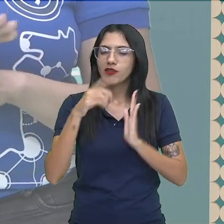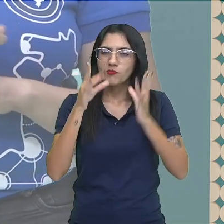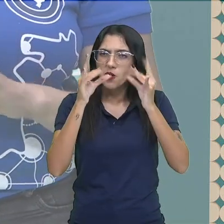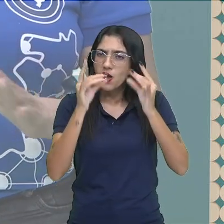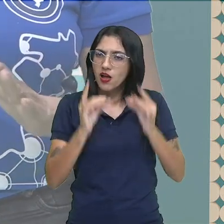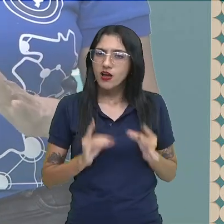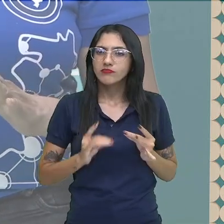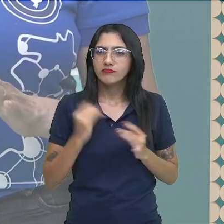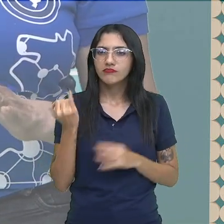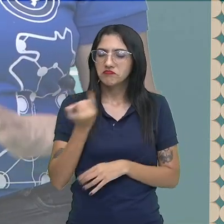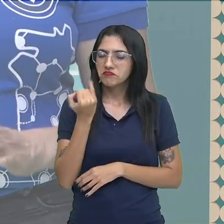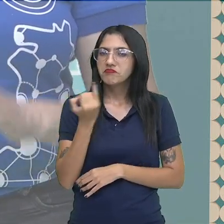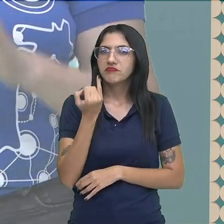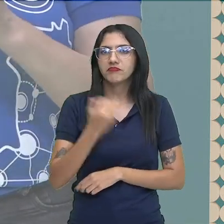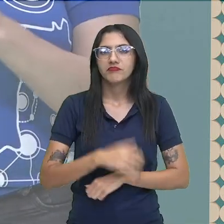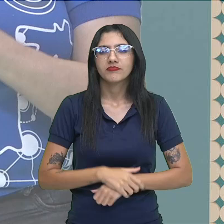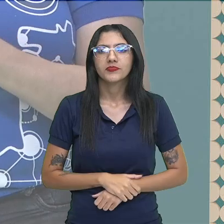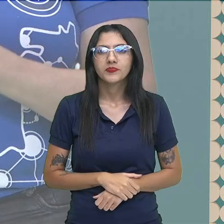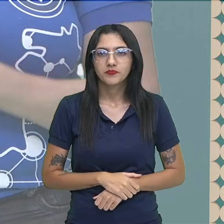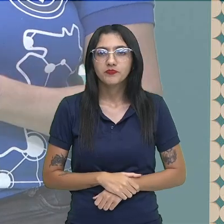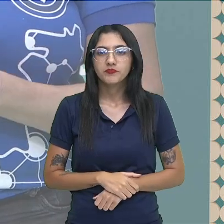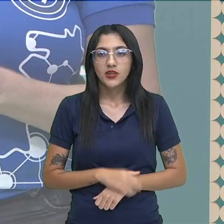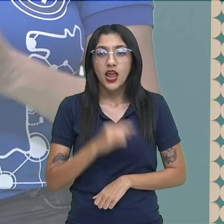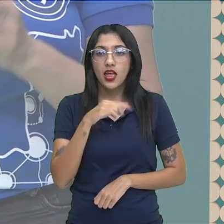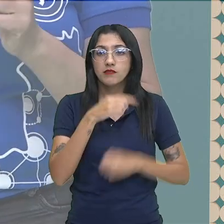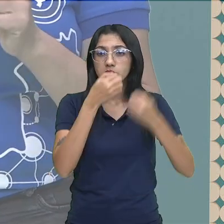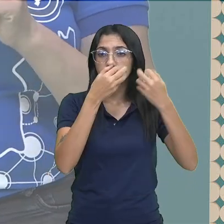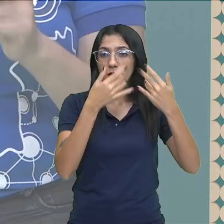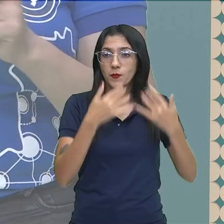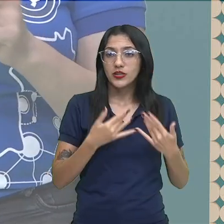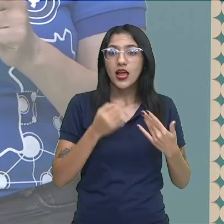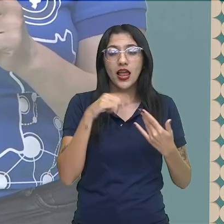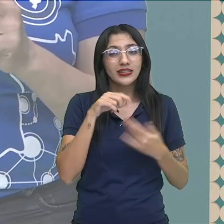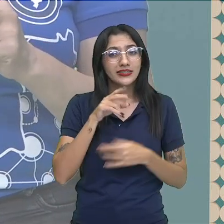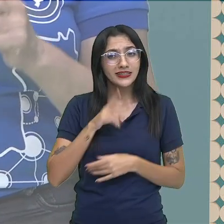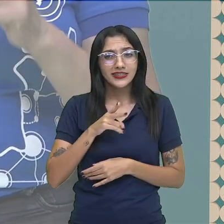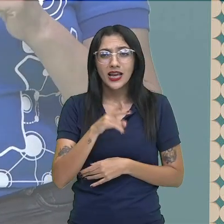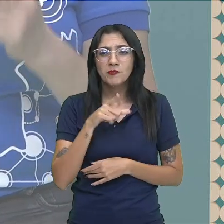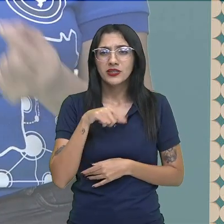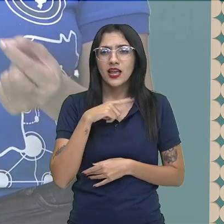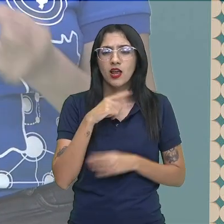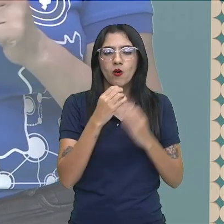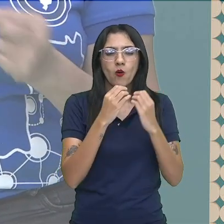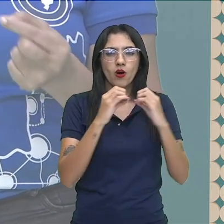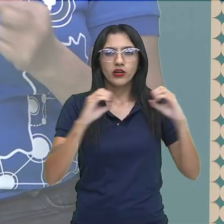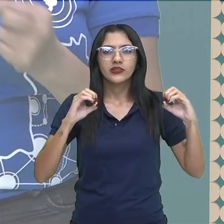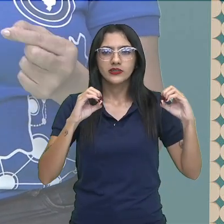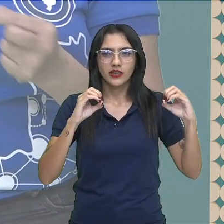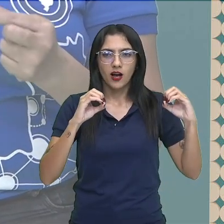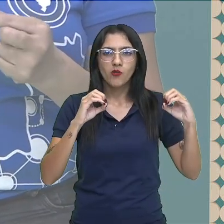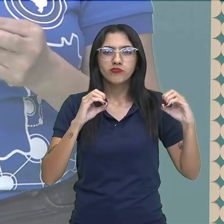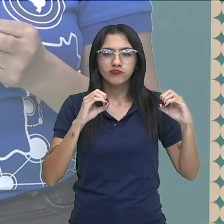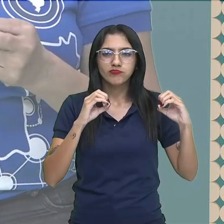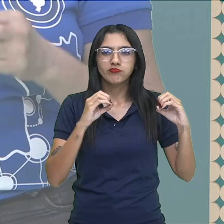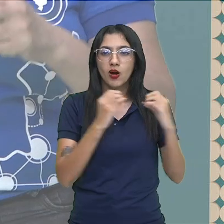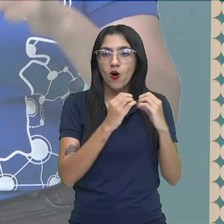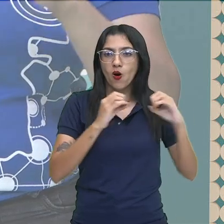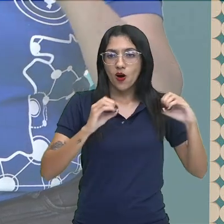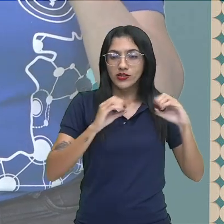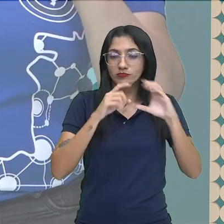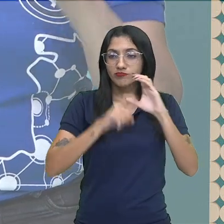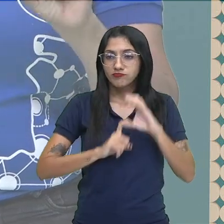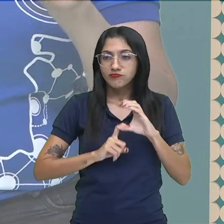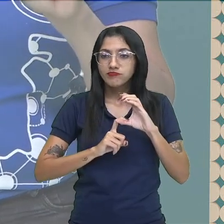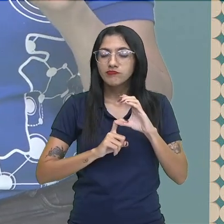vocês não vão errar. A explicativa, ela sempre vem, né, com a oração